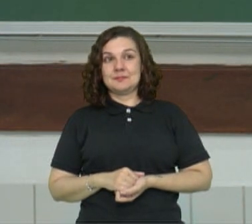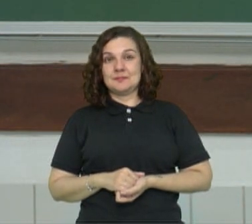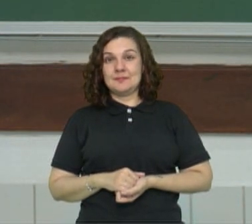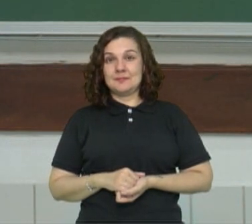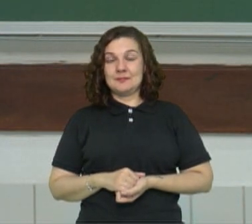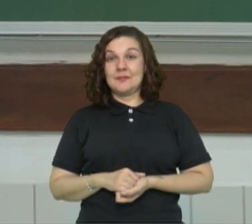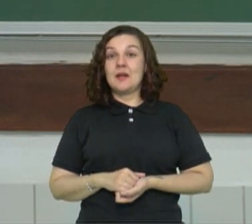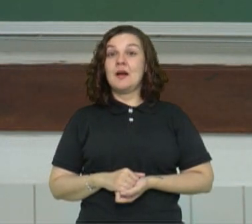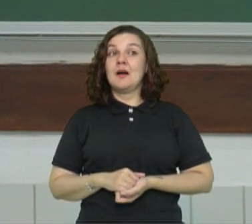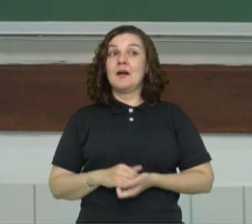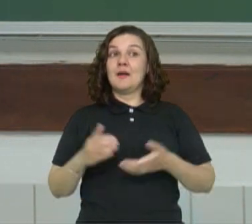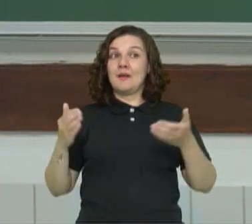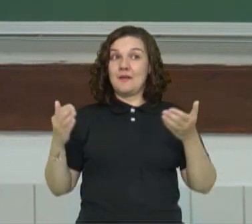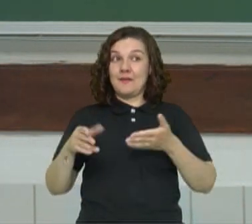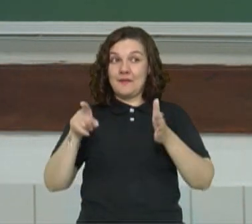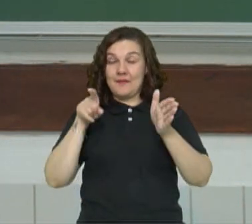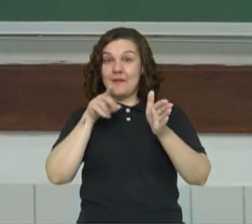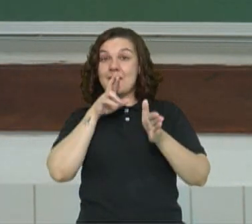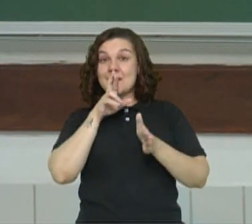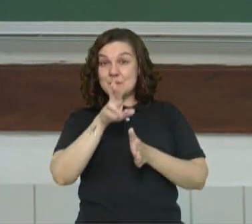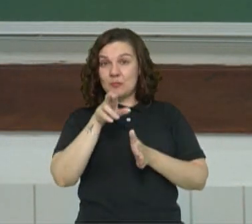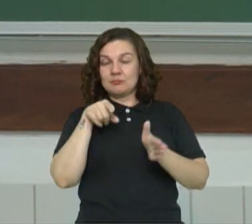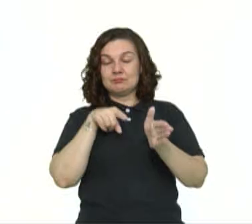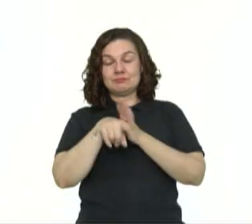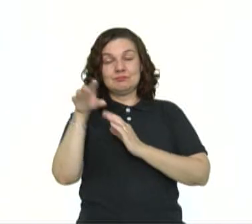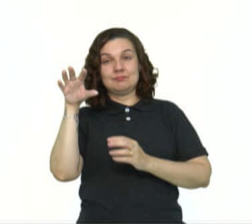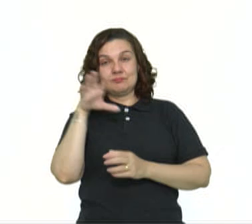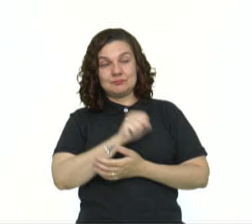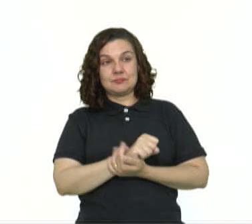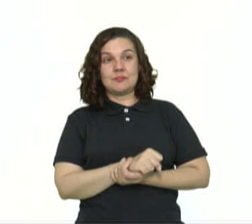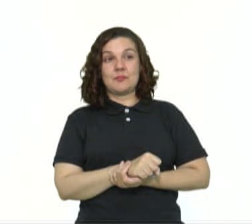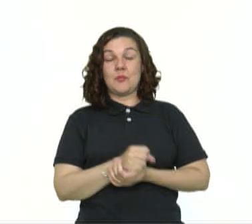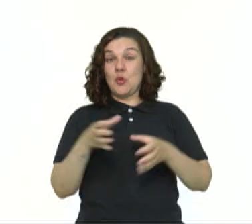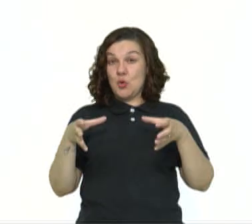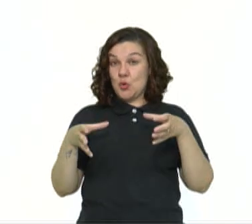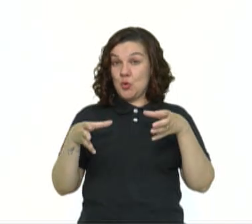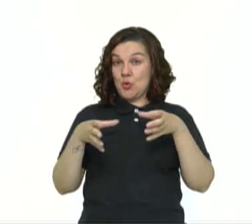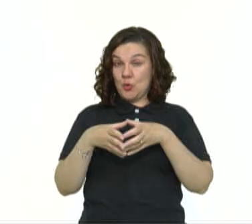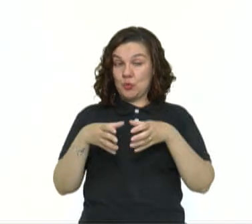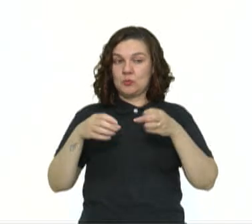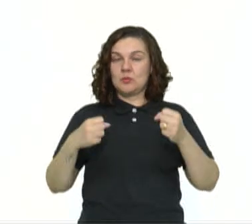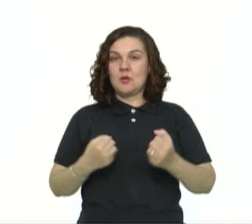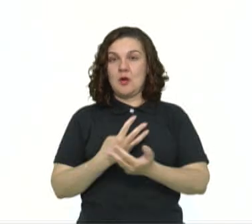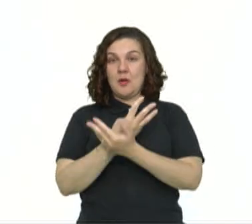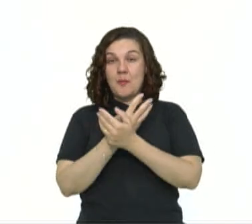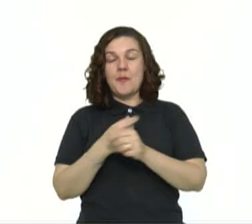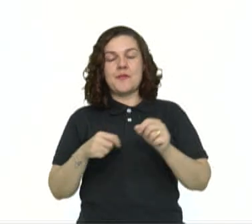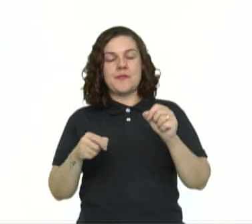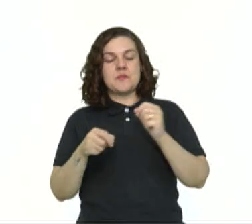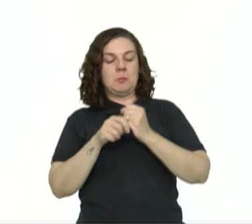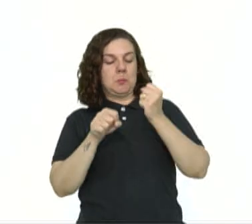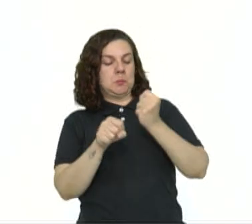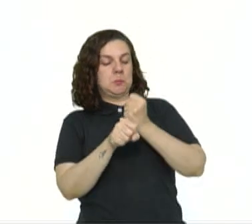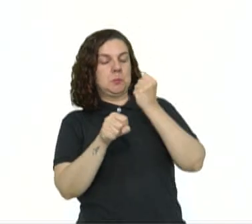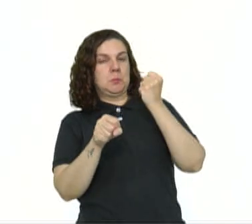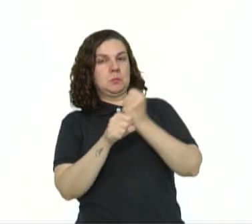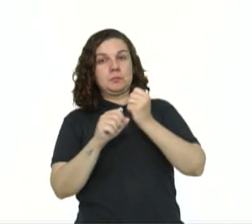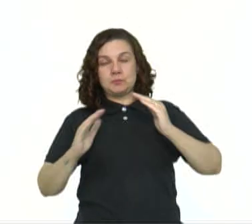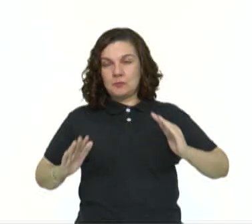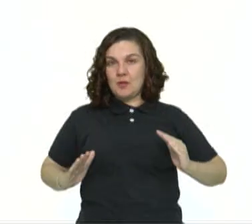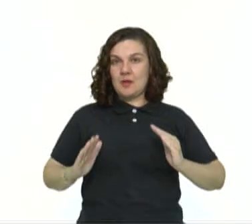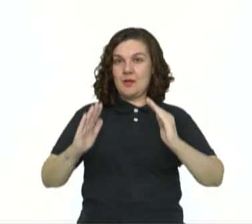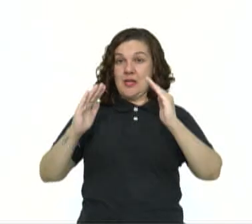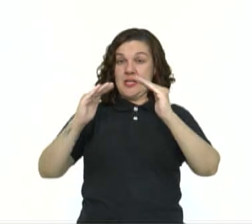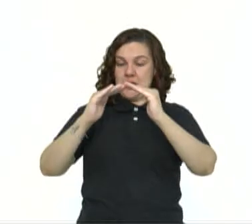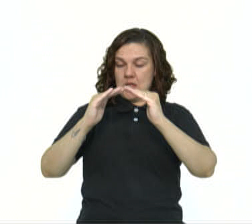Outra imagem, respondendo a um quiz, os astecas ergueram imponentes templos piramidais